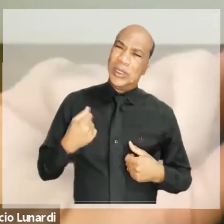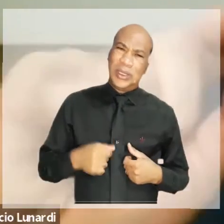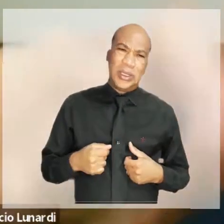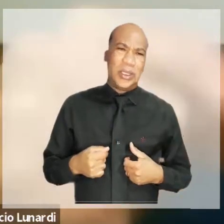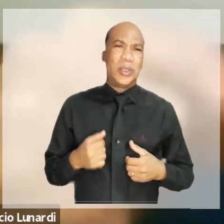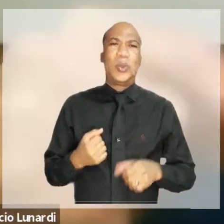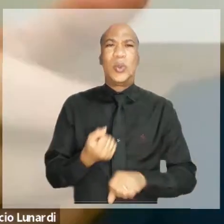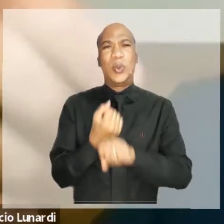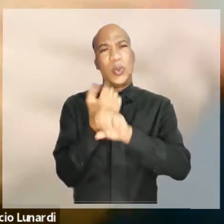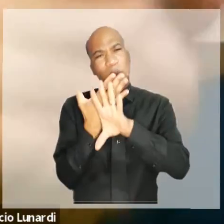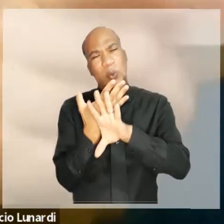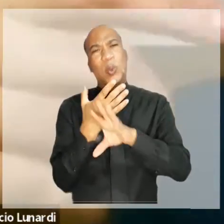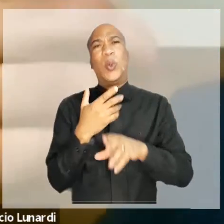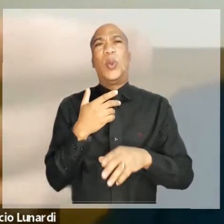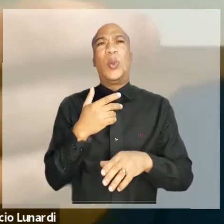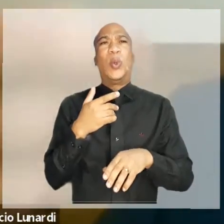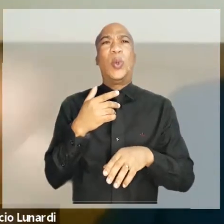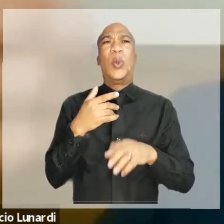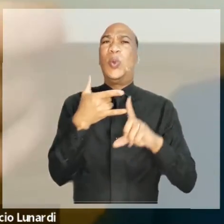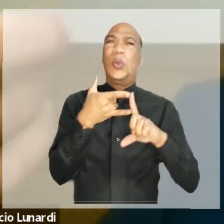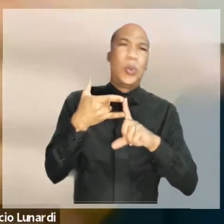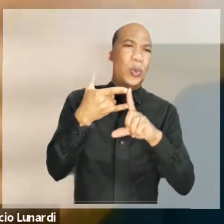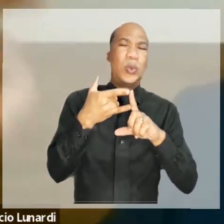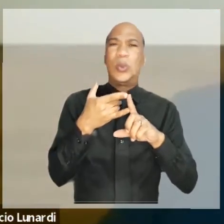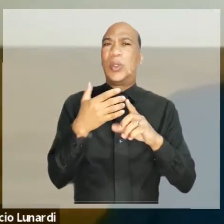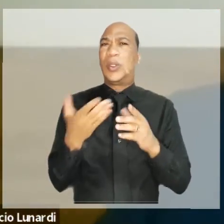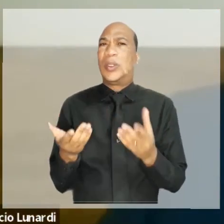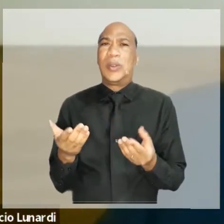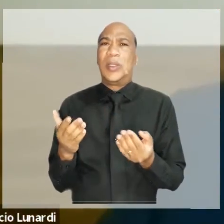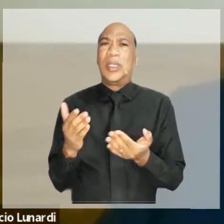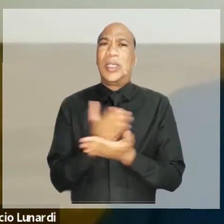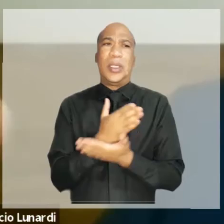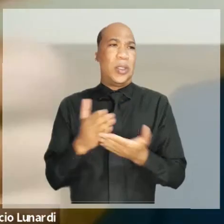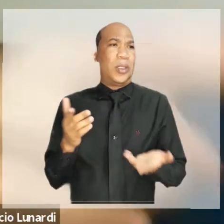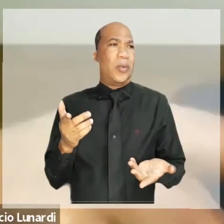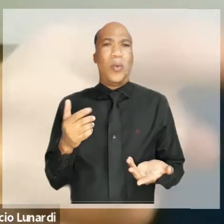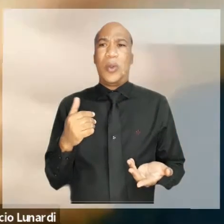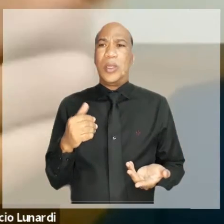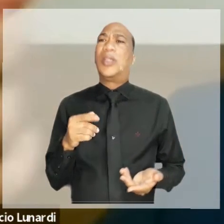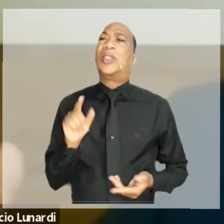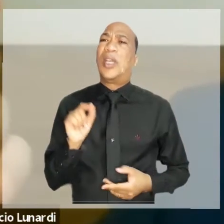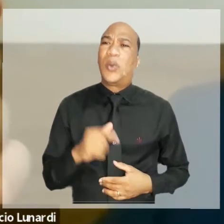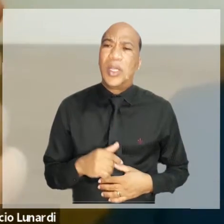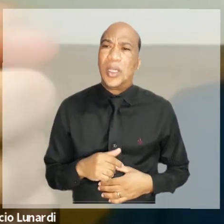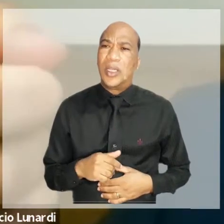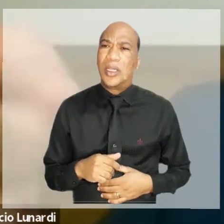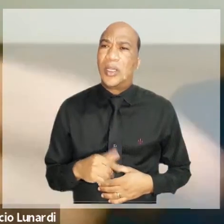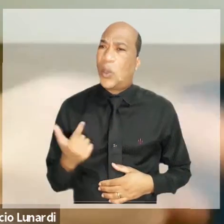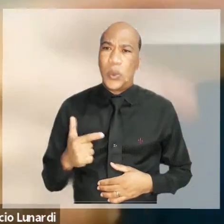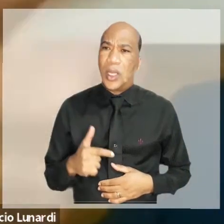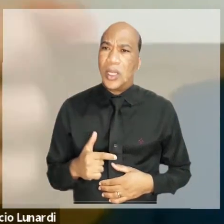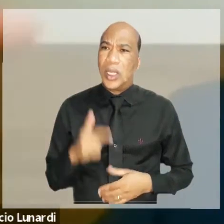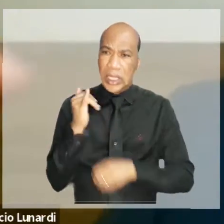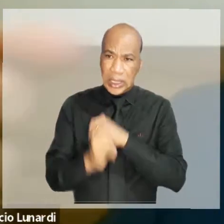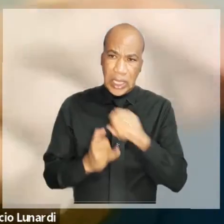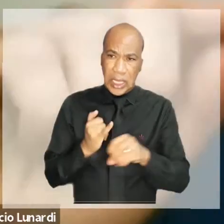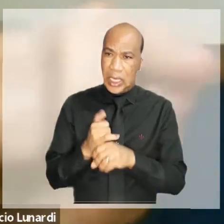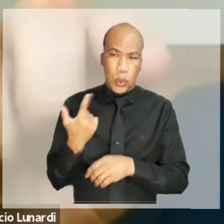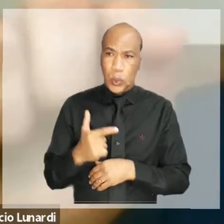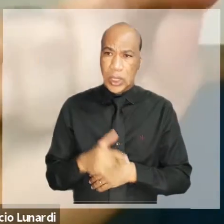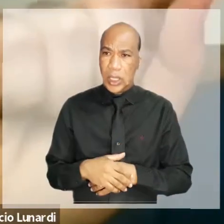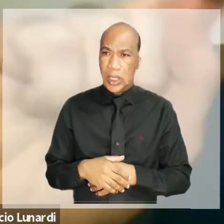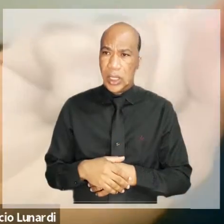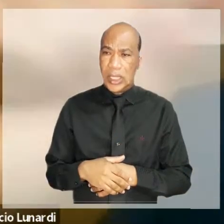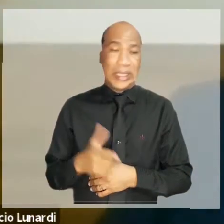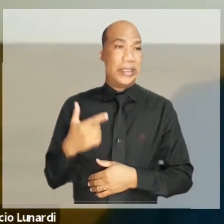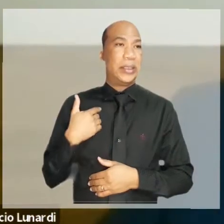ela também, para petições iniciais, tudo começou a ser digital, mas o problema é que muitas pessoas não tinham internet. Então, ela conversou com a prefeitura, né, e a prefeita